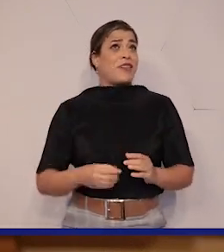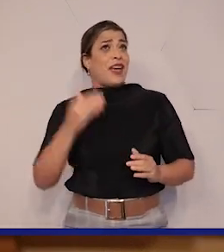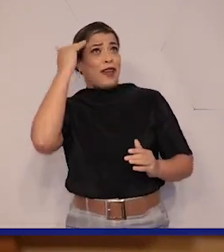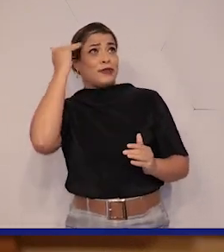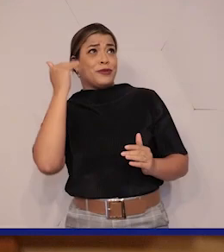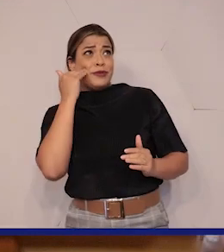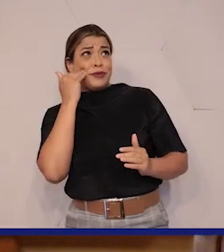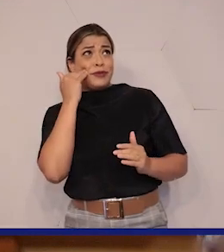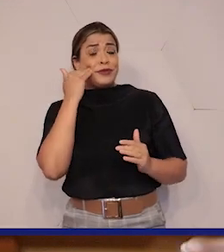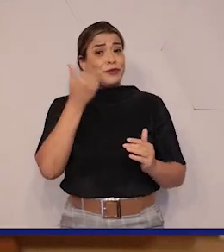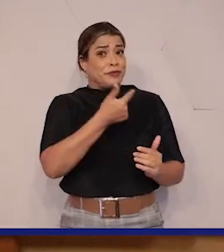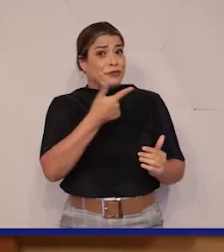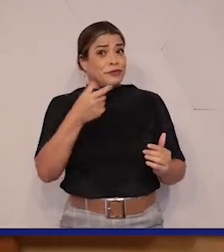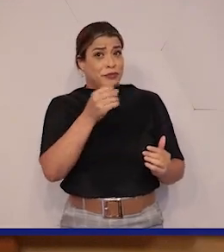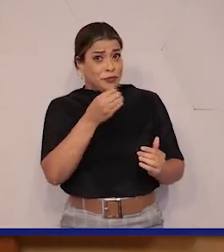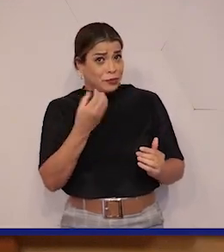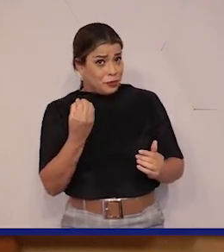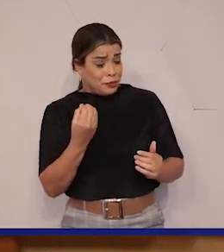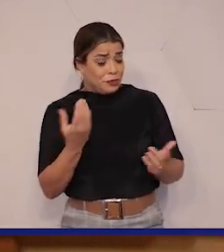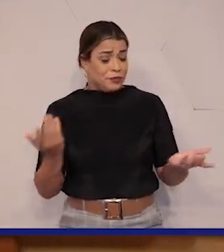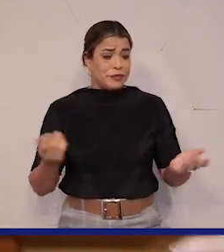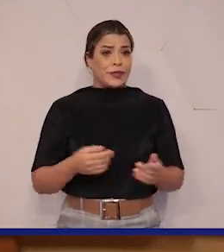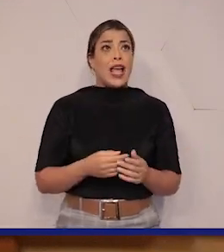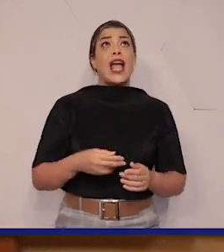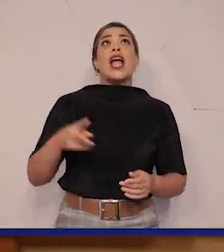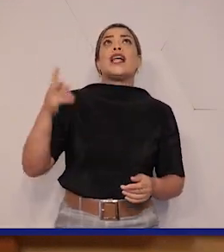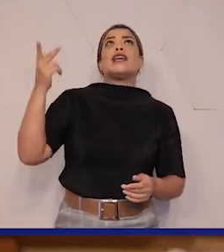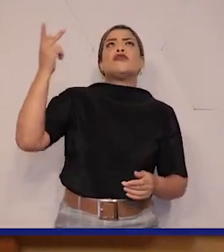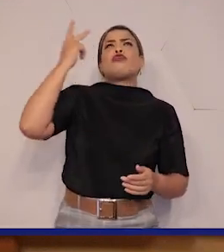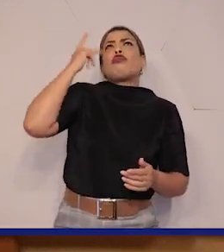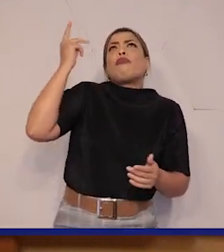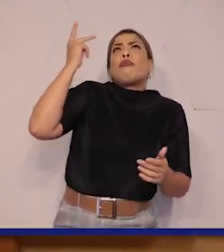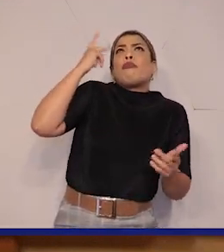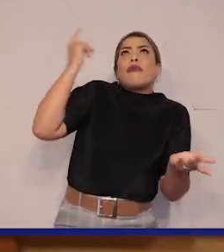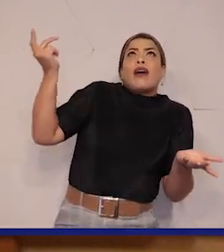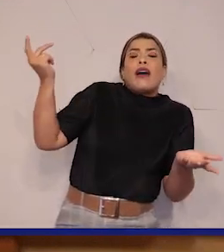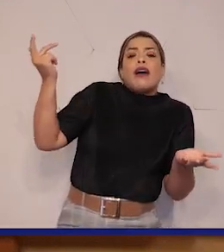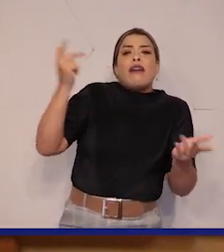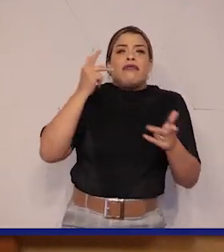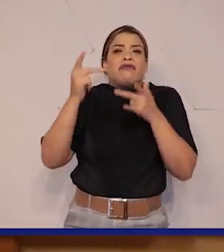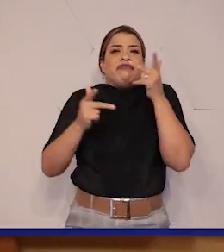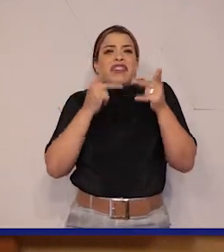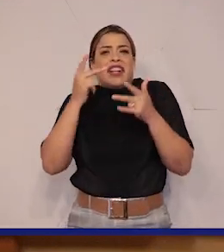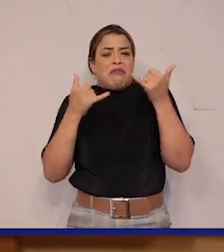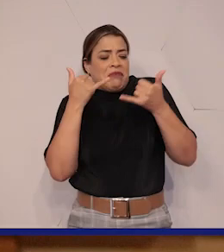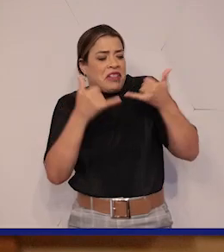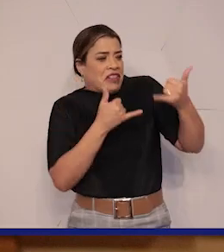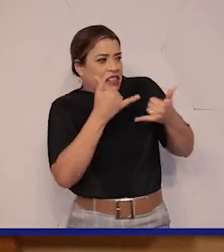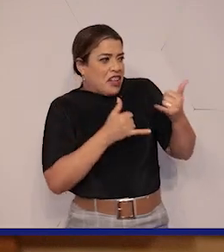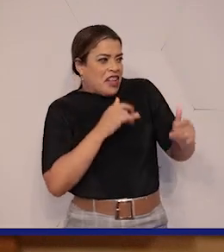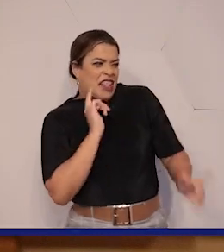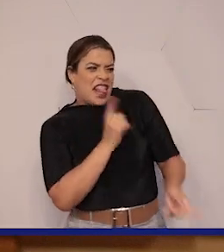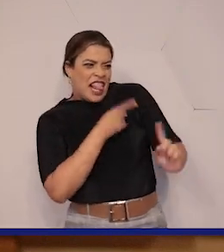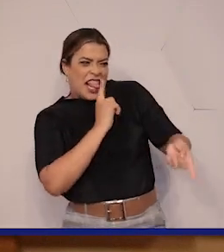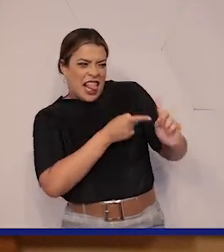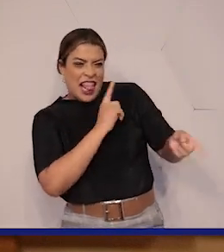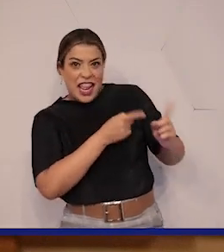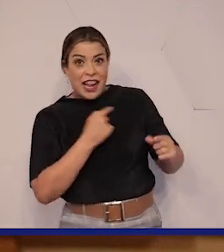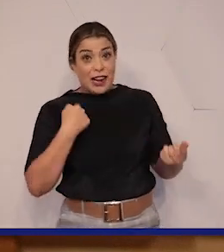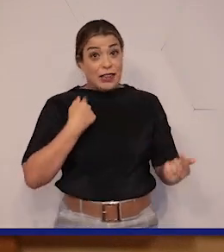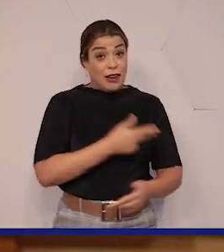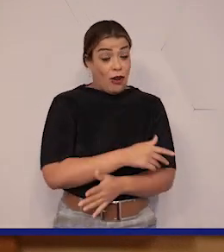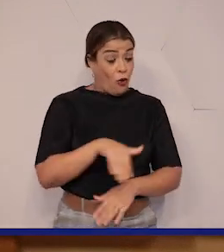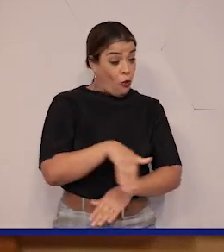adolescente nos anos 2000. E era, naquela época era normal a zoação, né? Na infância,